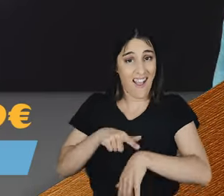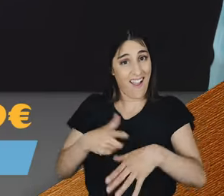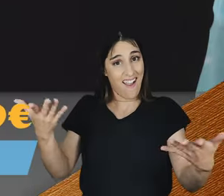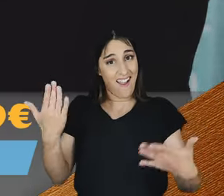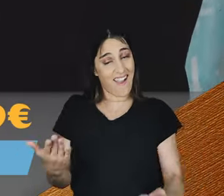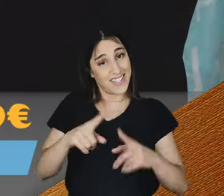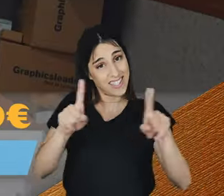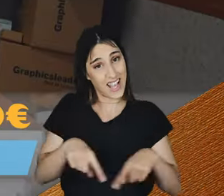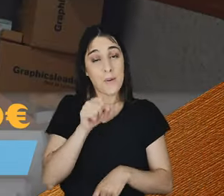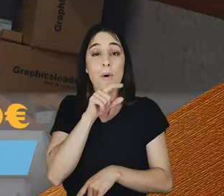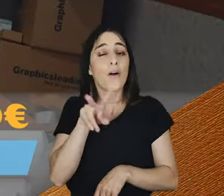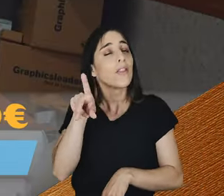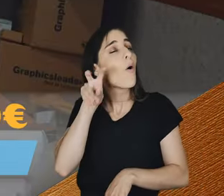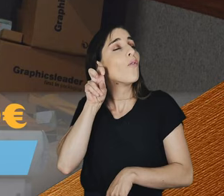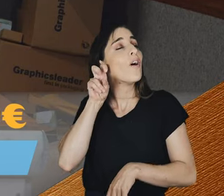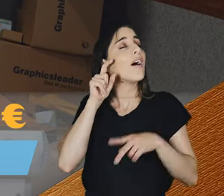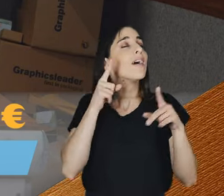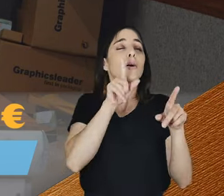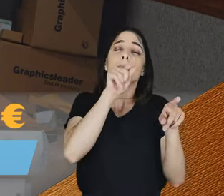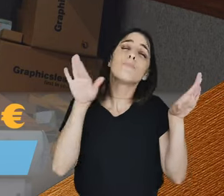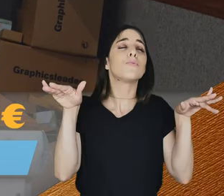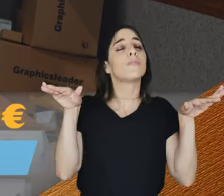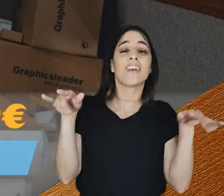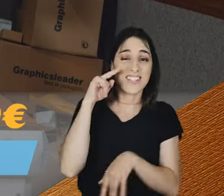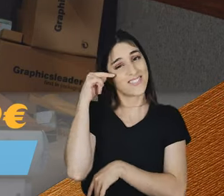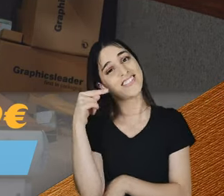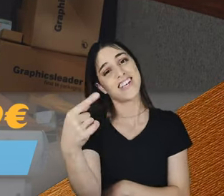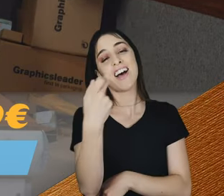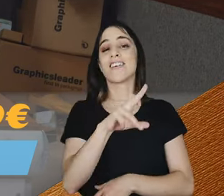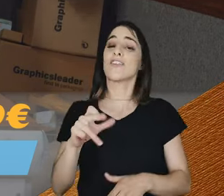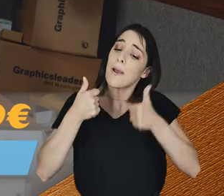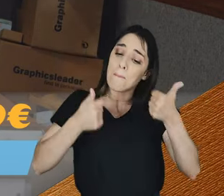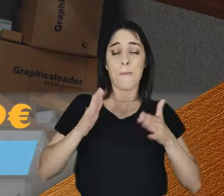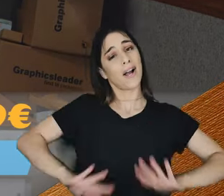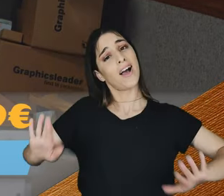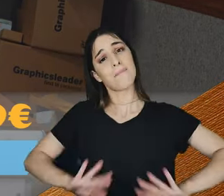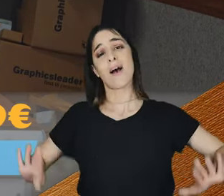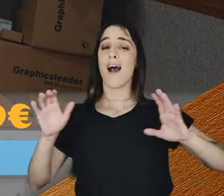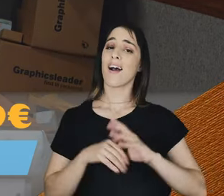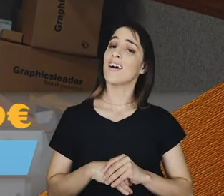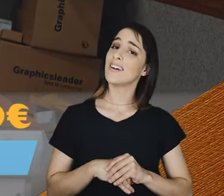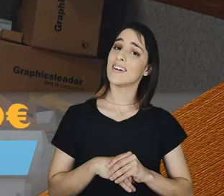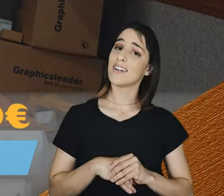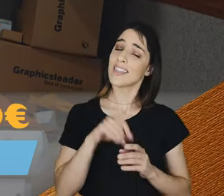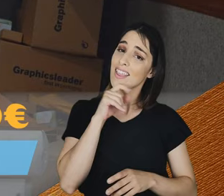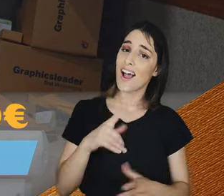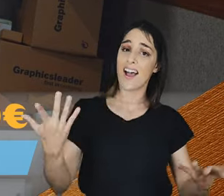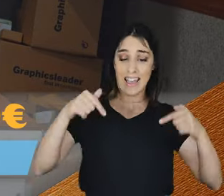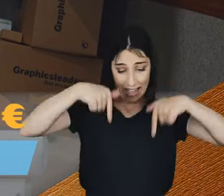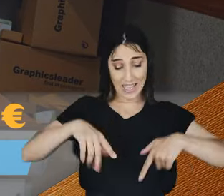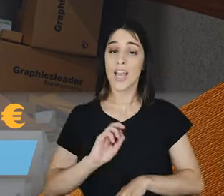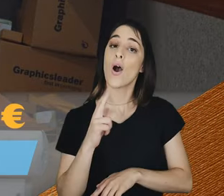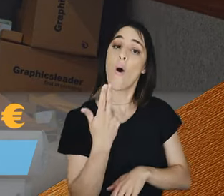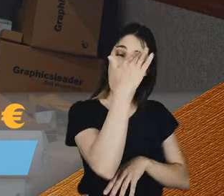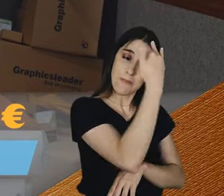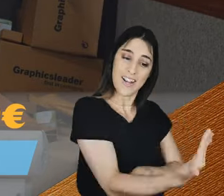Repare. Ai. É especial, Vitor. É bom para acalmar, Vitor. Claro e cola em todo lado. Aqui ou na sua